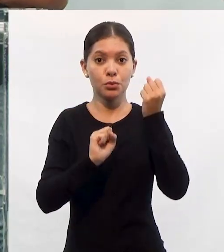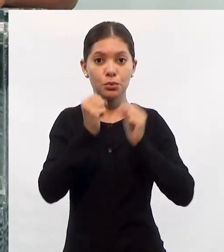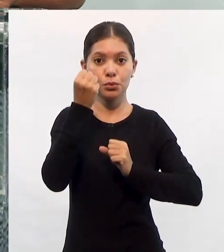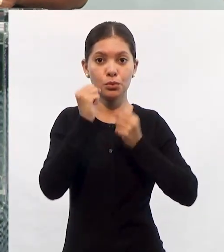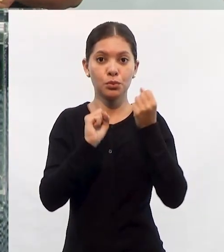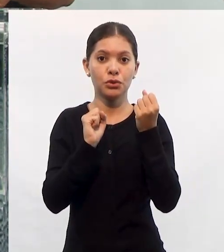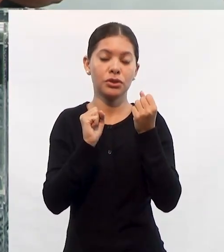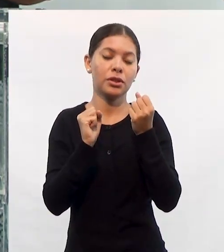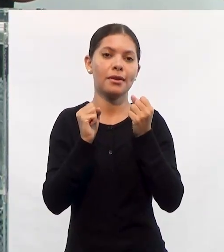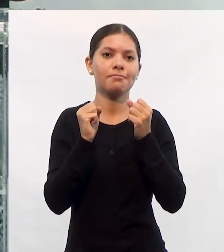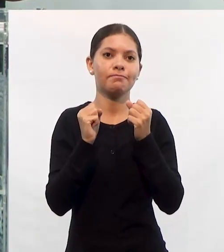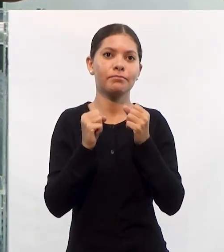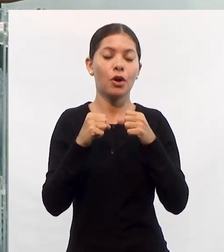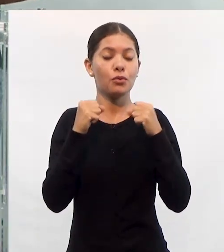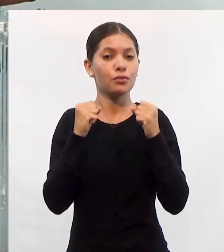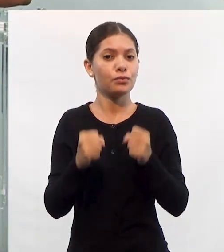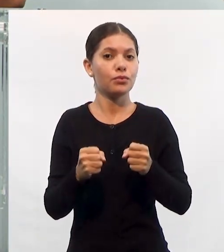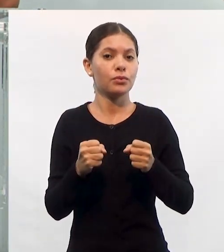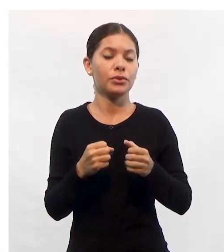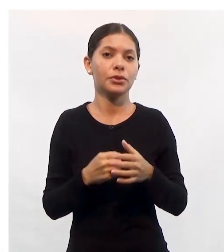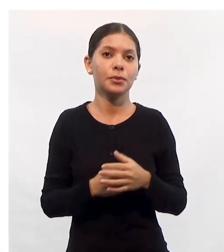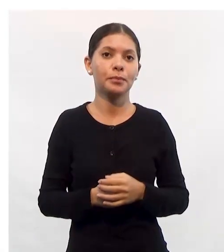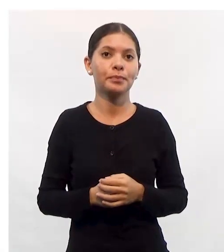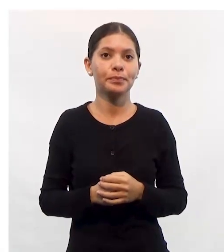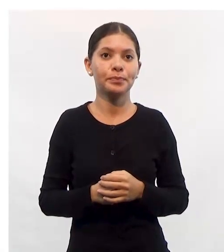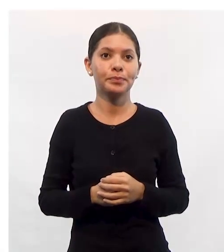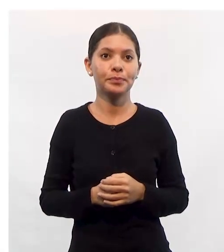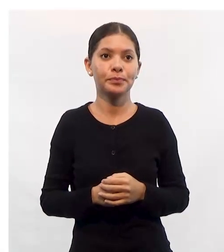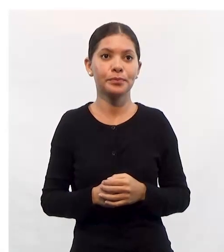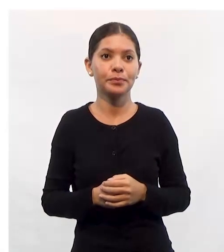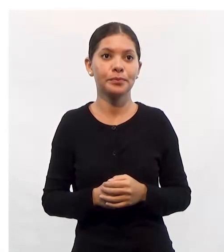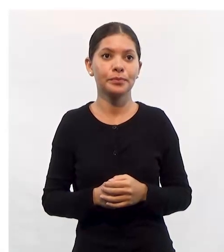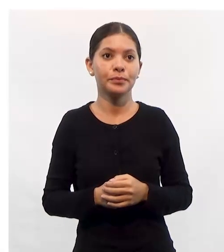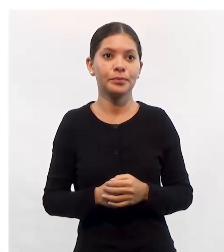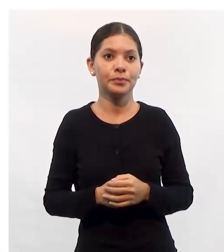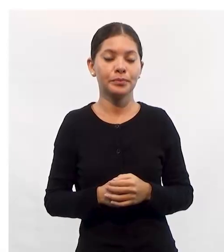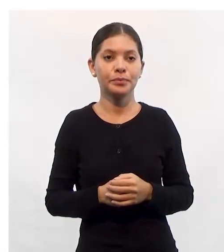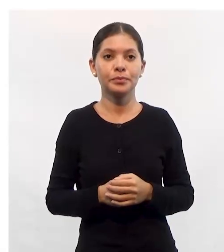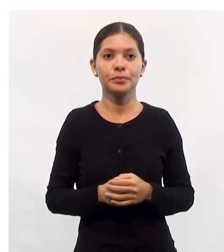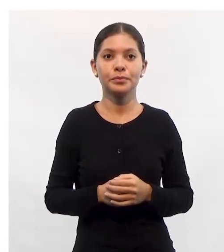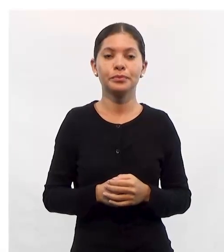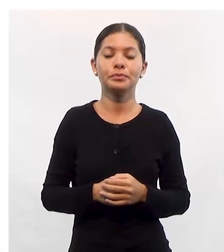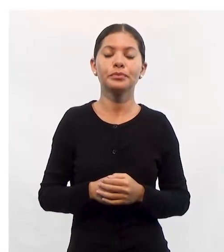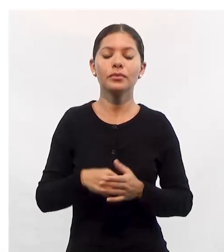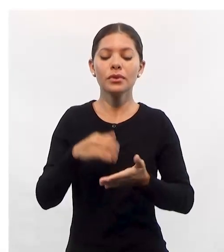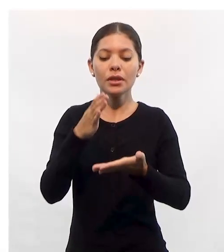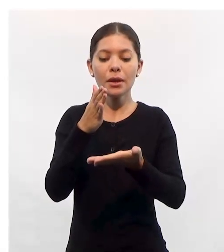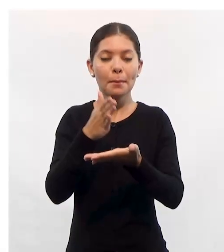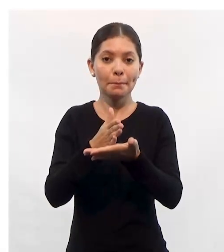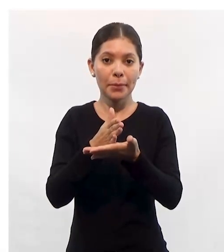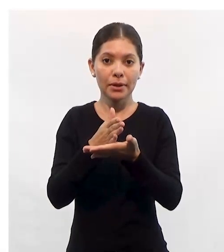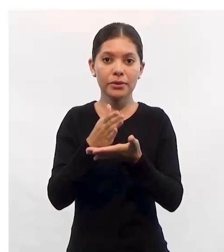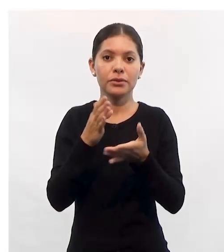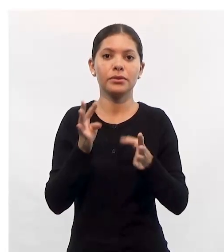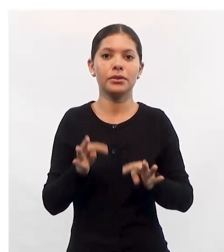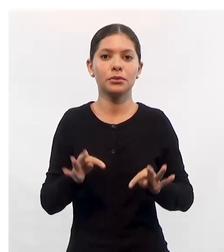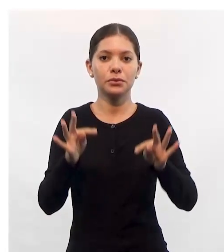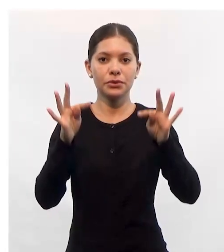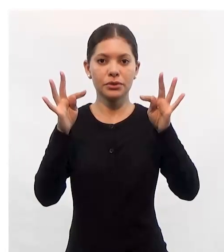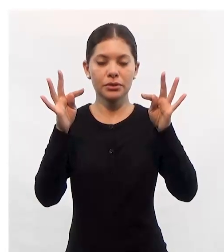obra intensiva. E temos também a operação com média